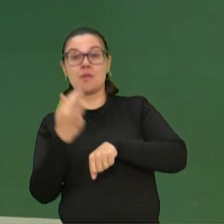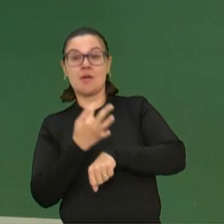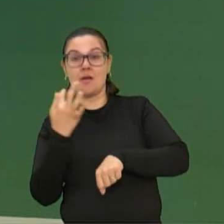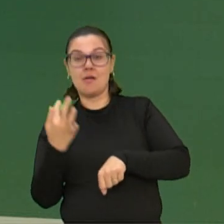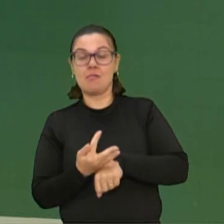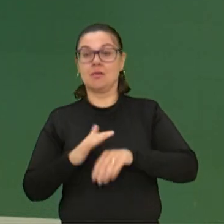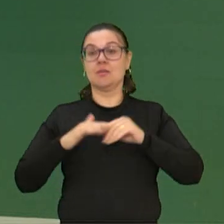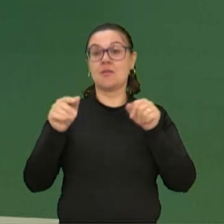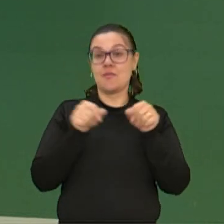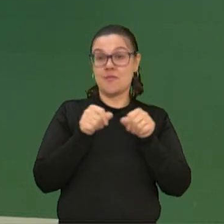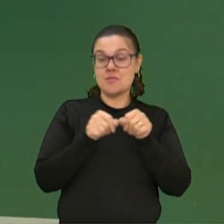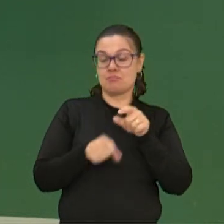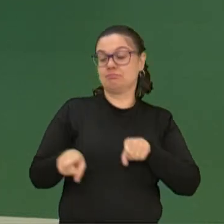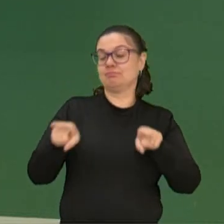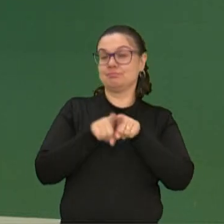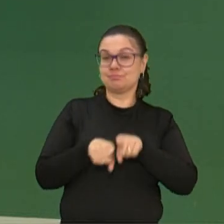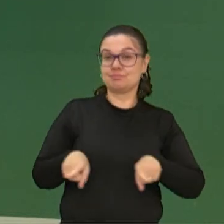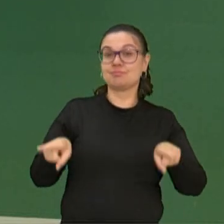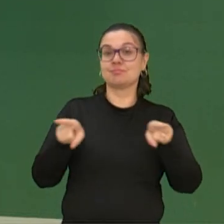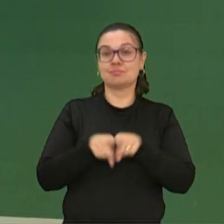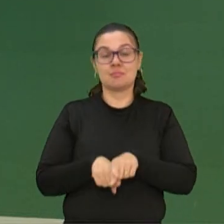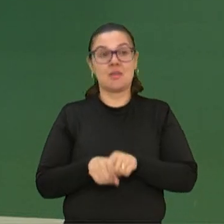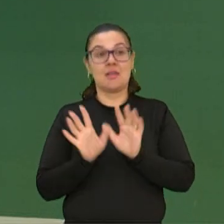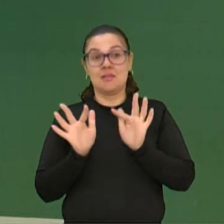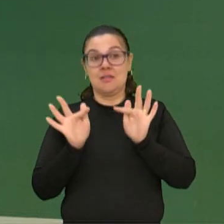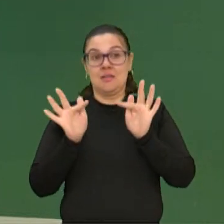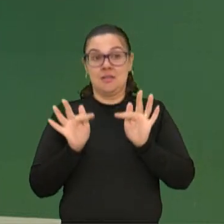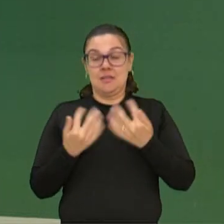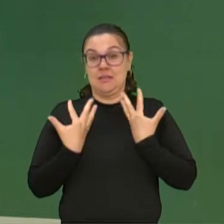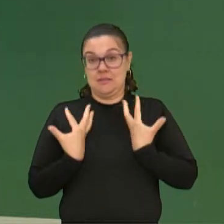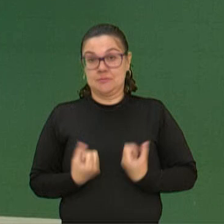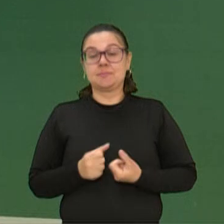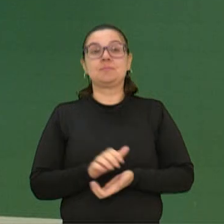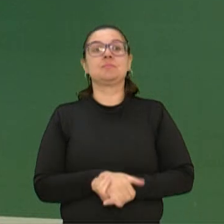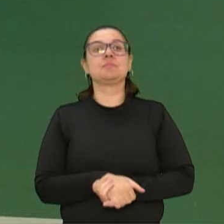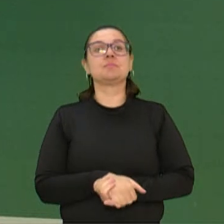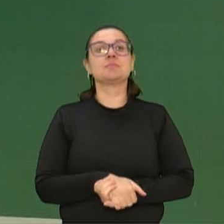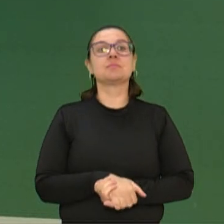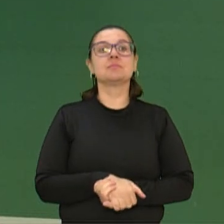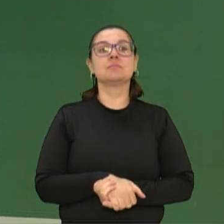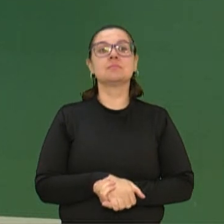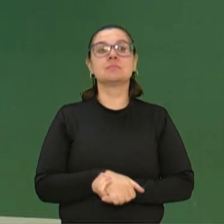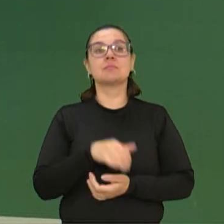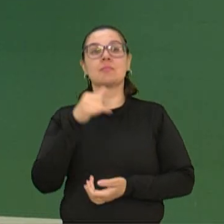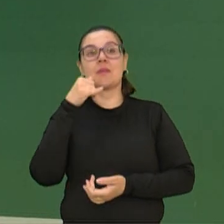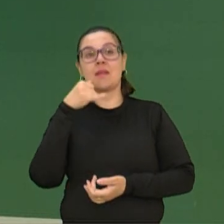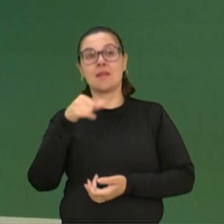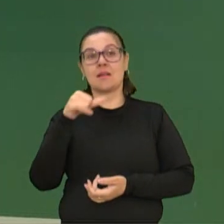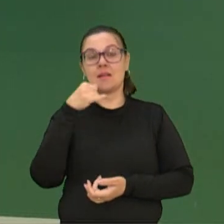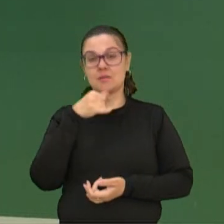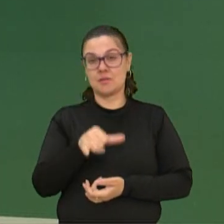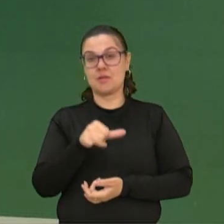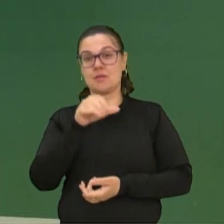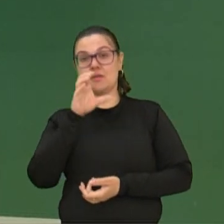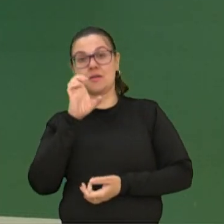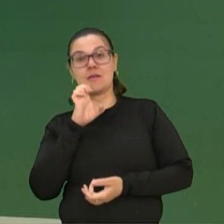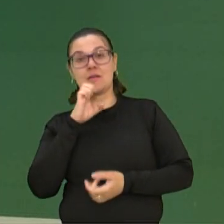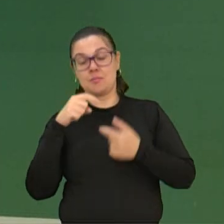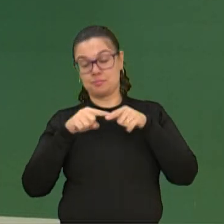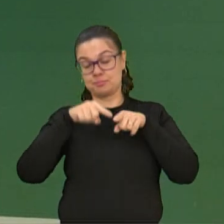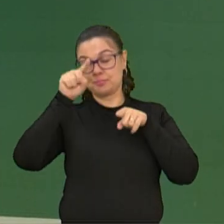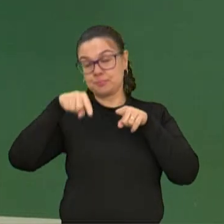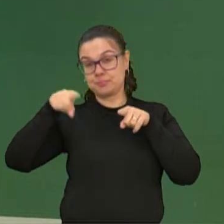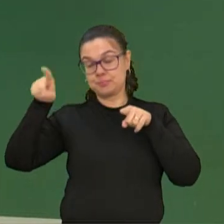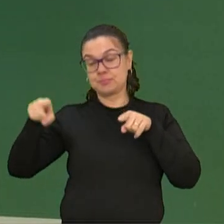músculo consegue trabalhar, tá? Antes de chegar à exaustão. O teste de